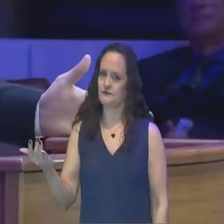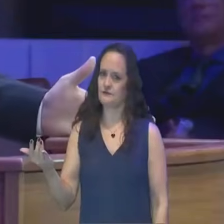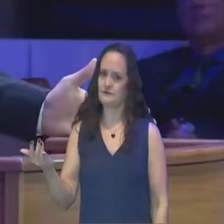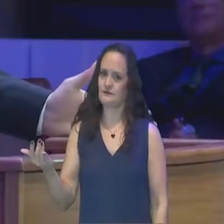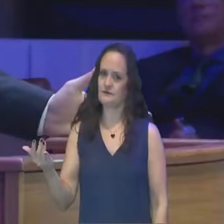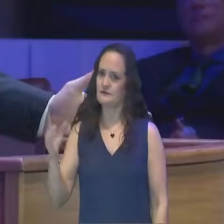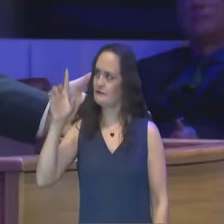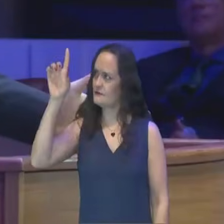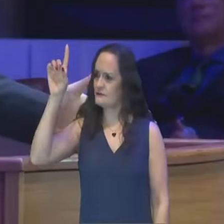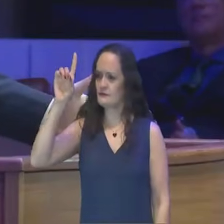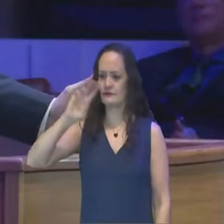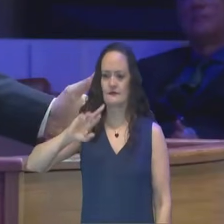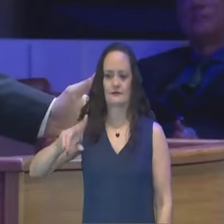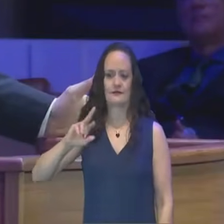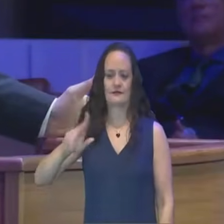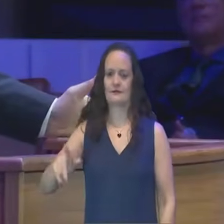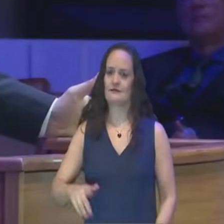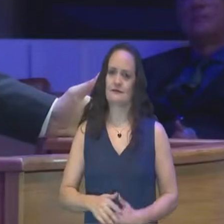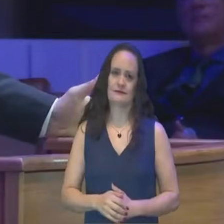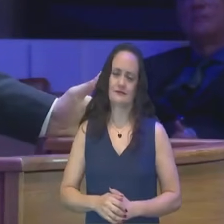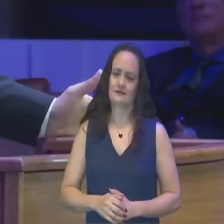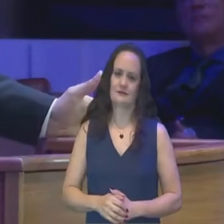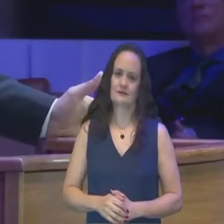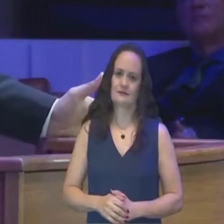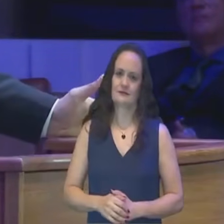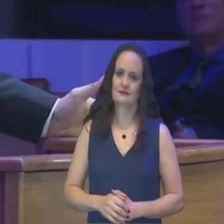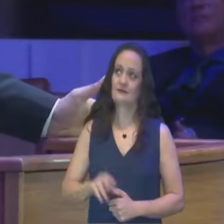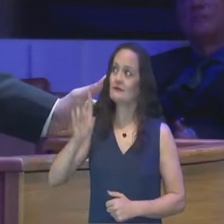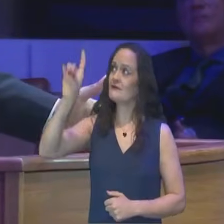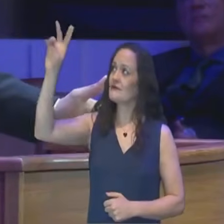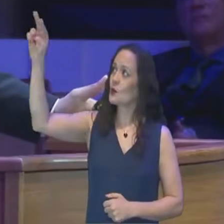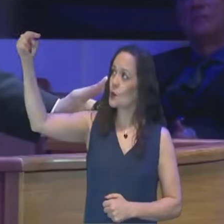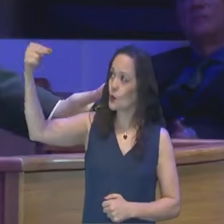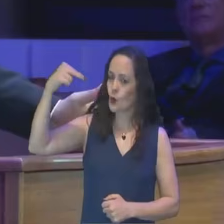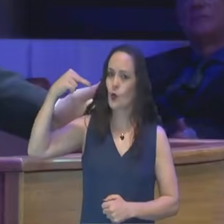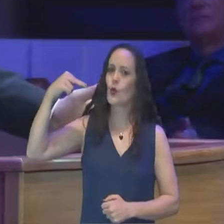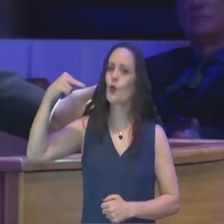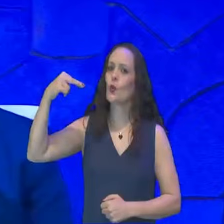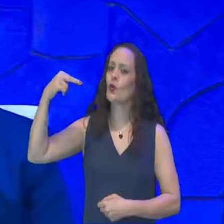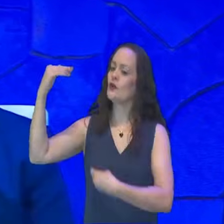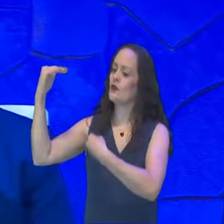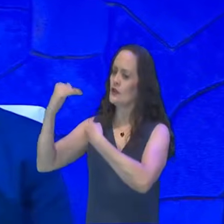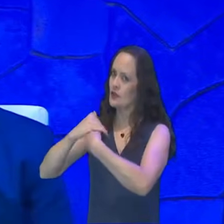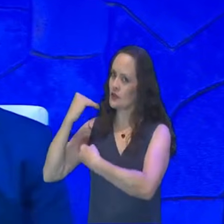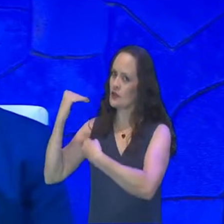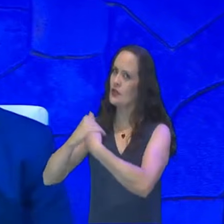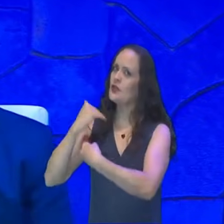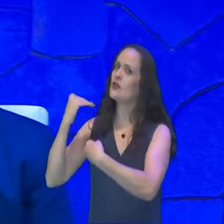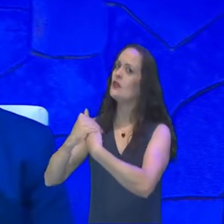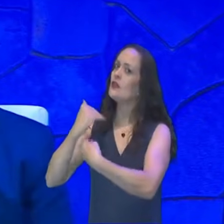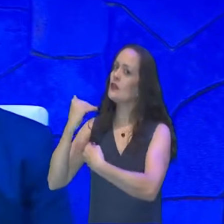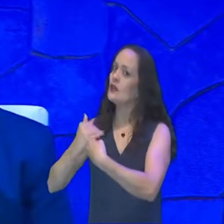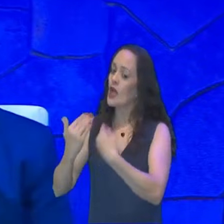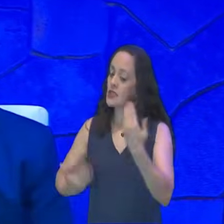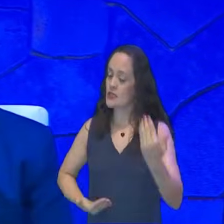Mas Deus não. Ele olha, é por isso que Ele adverte: não é possível servir a dois